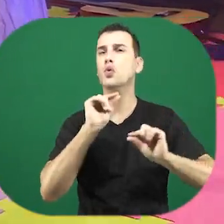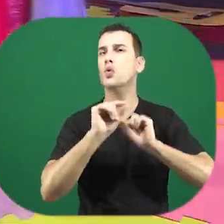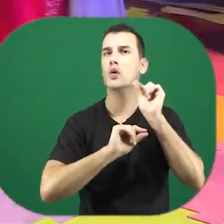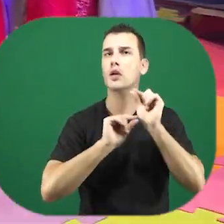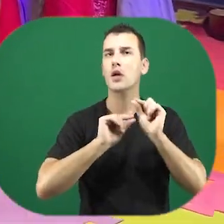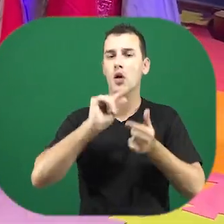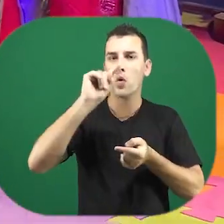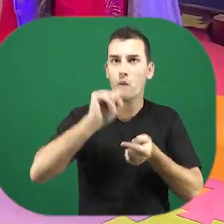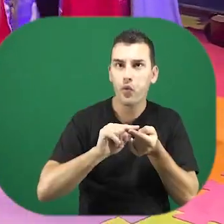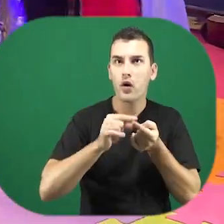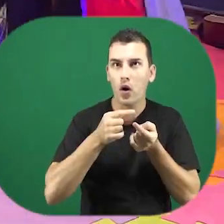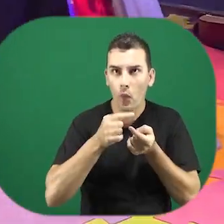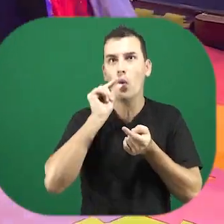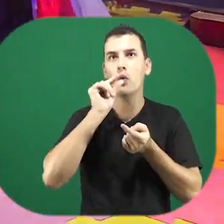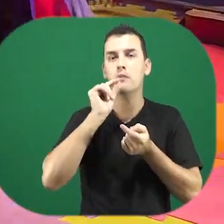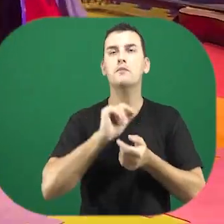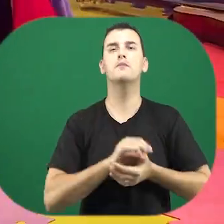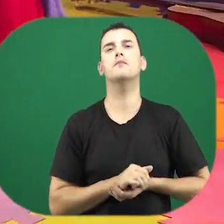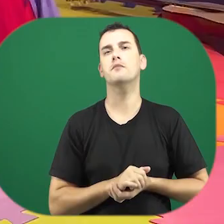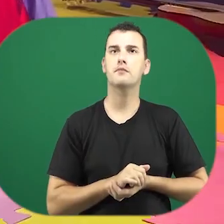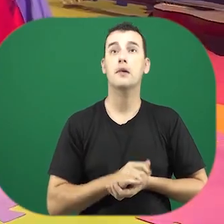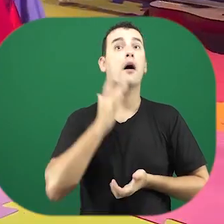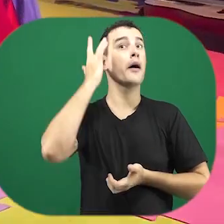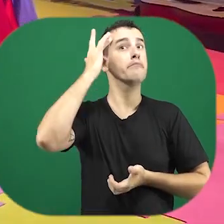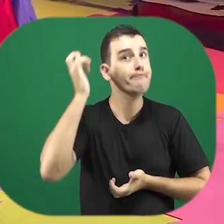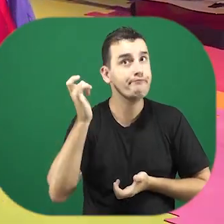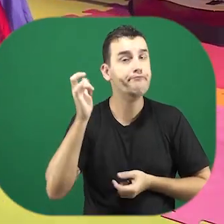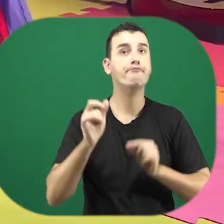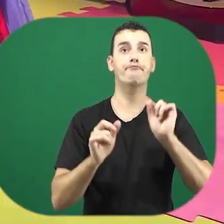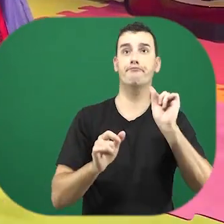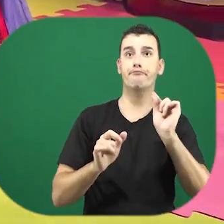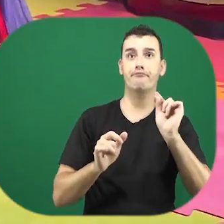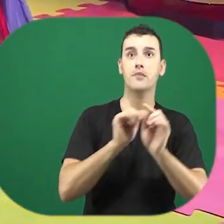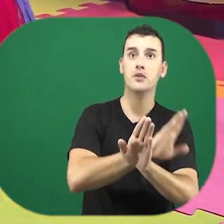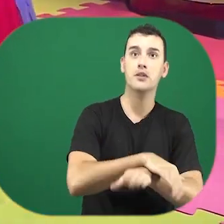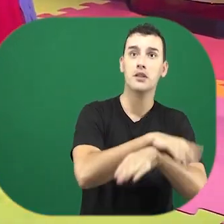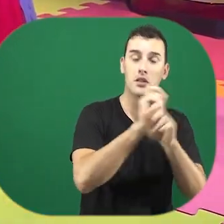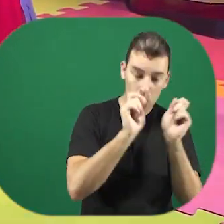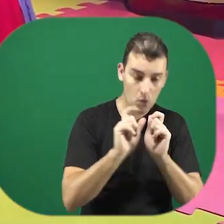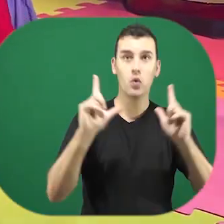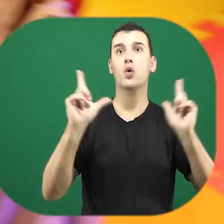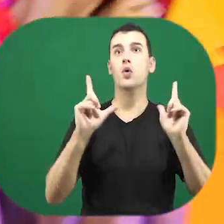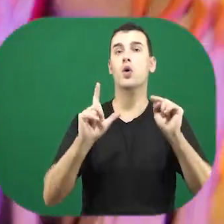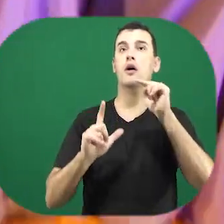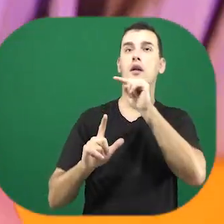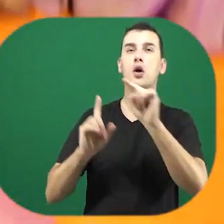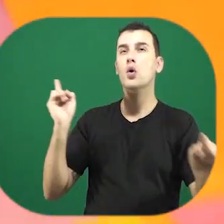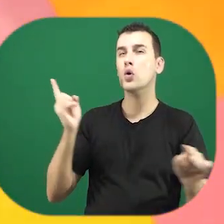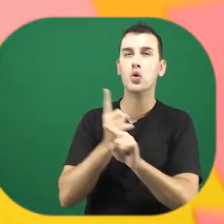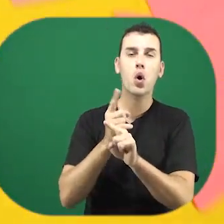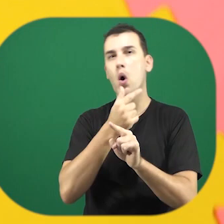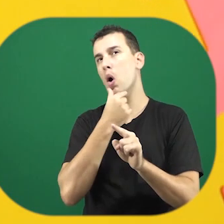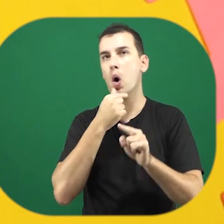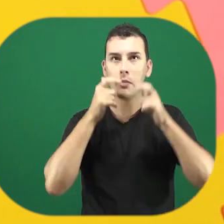poção. E desmaiou. No dia seguinte, a sereia acordou e deu de cara com o príncipe. No lugar das